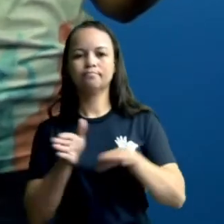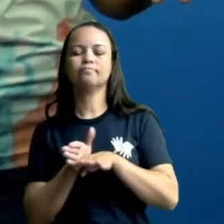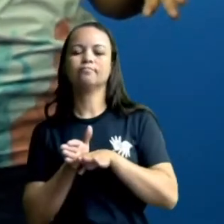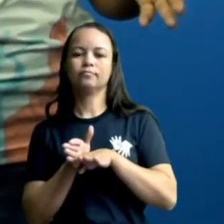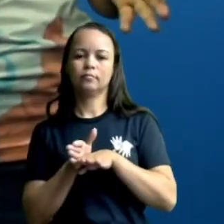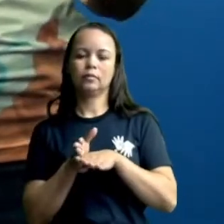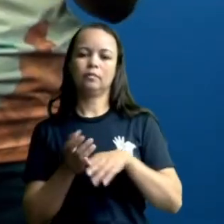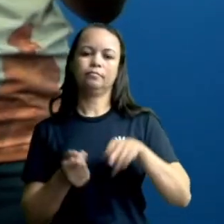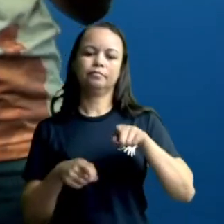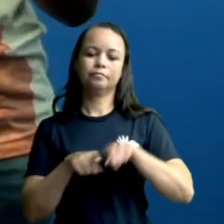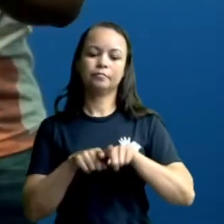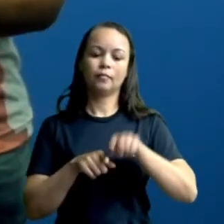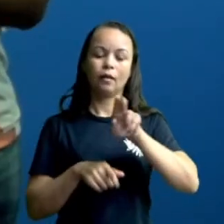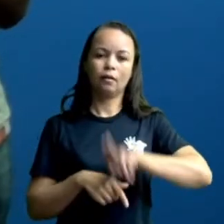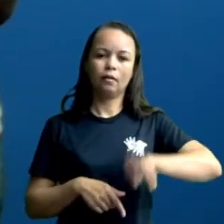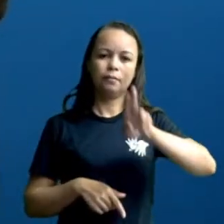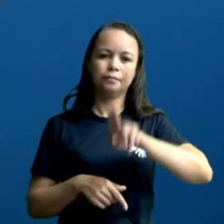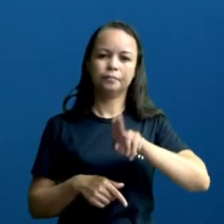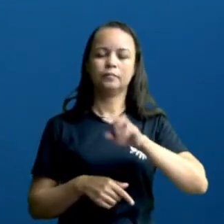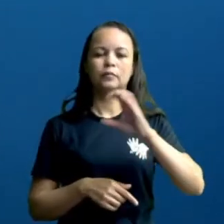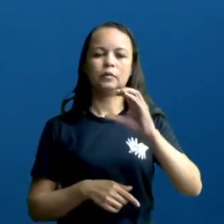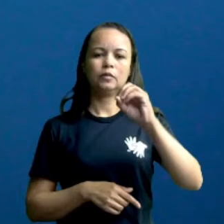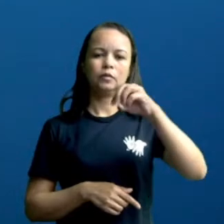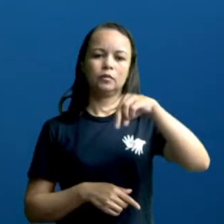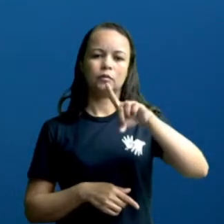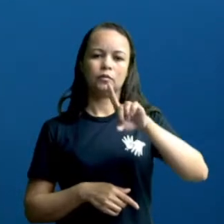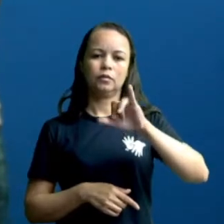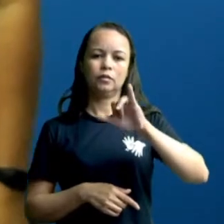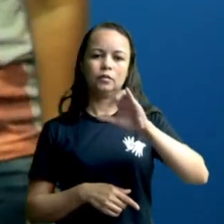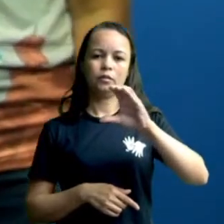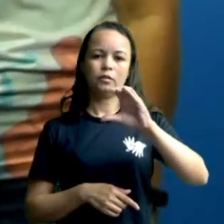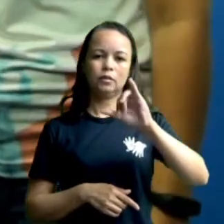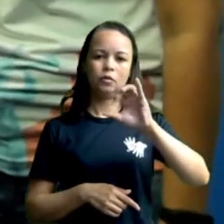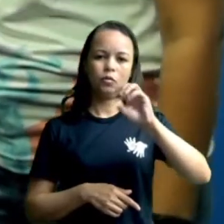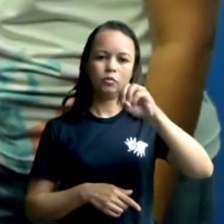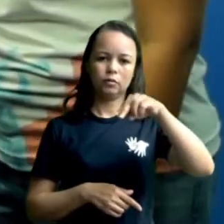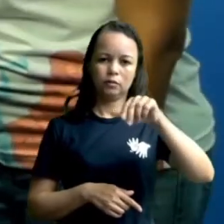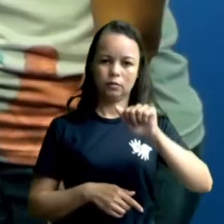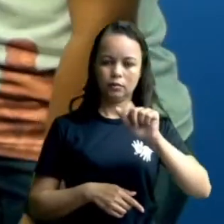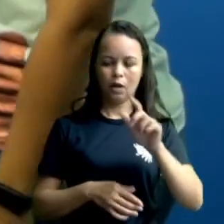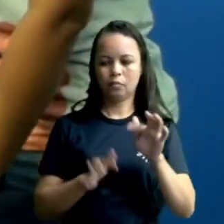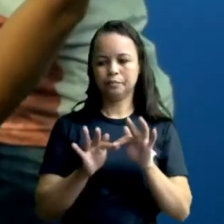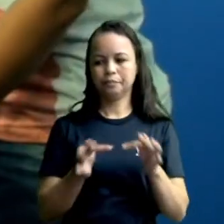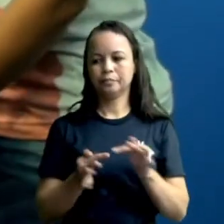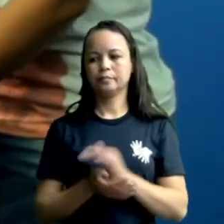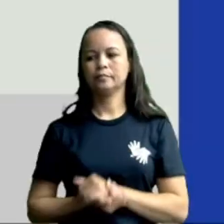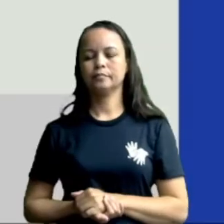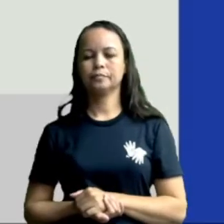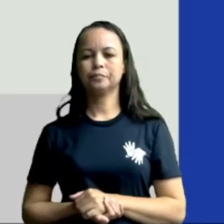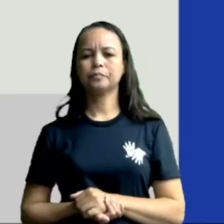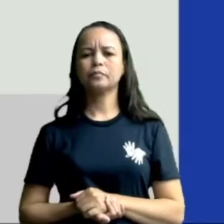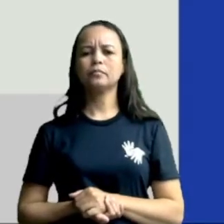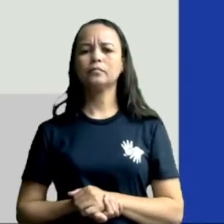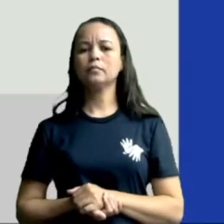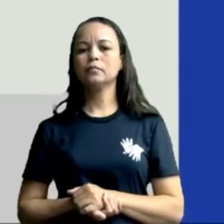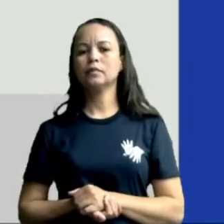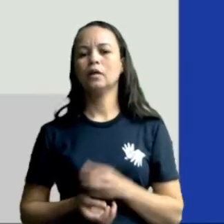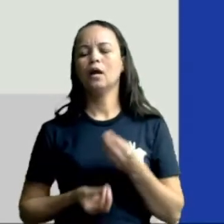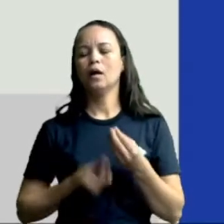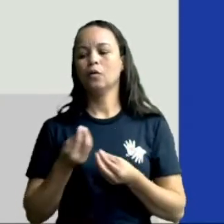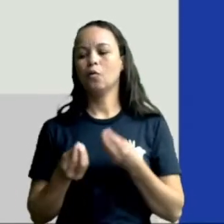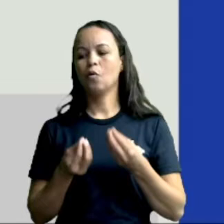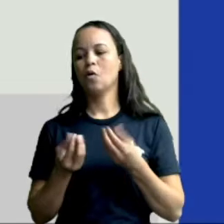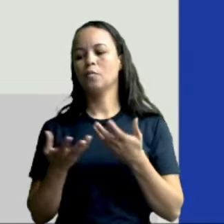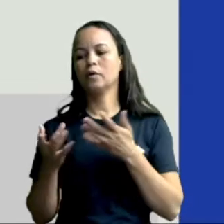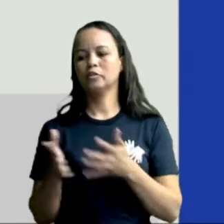gente também usa o condicional simples, tá certo? E como é que a gente